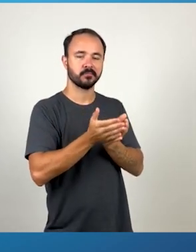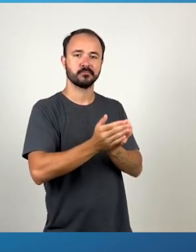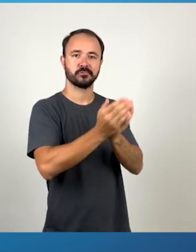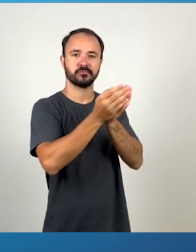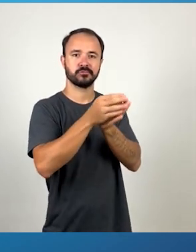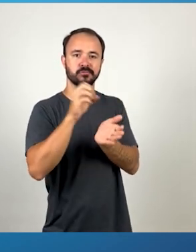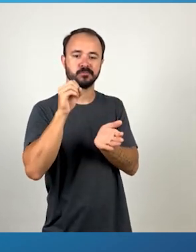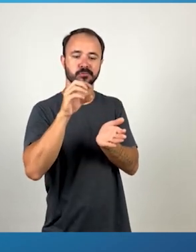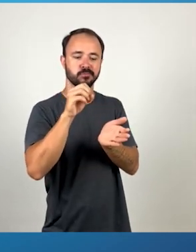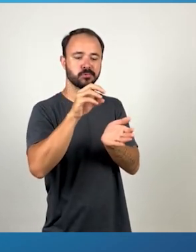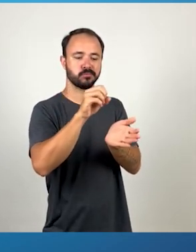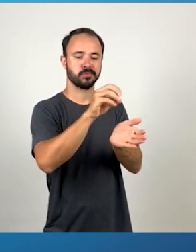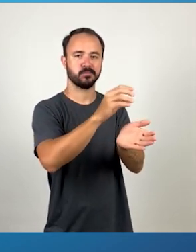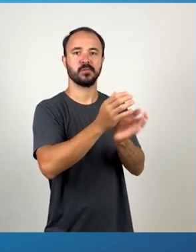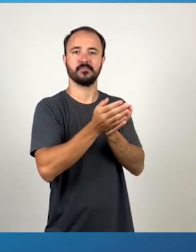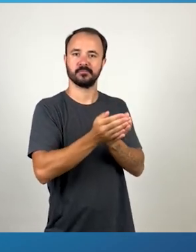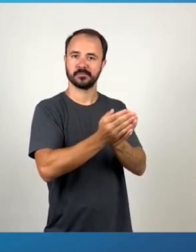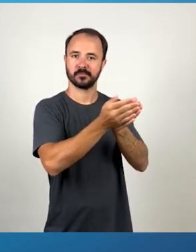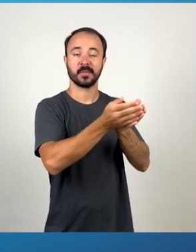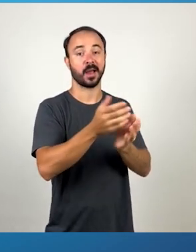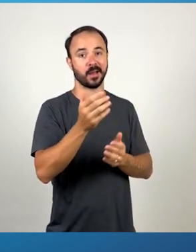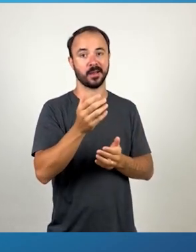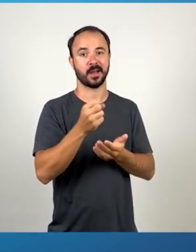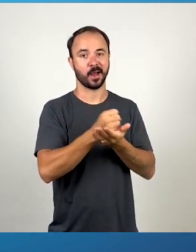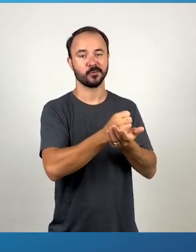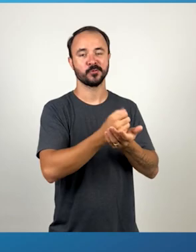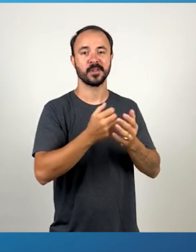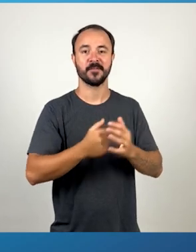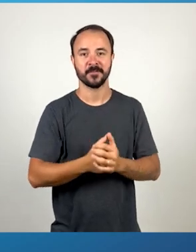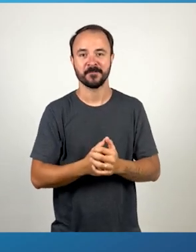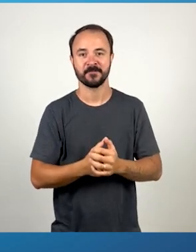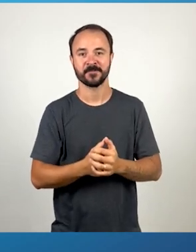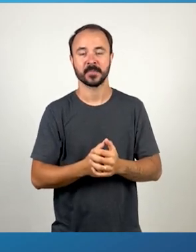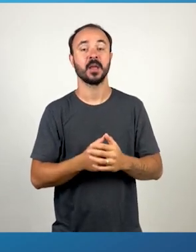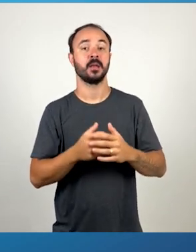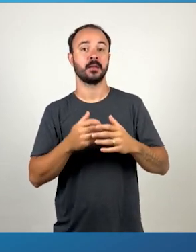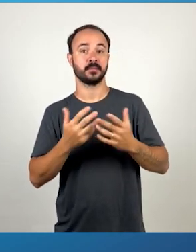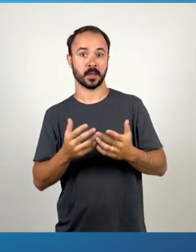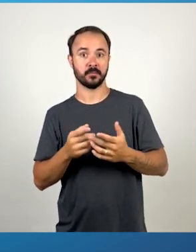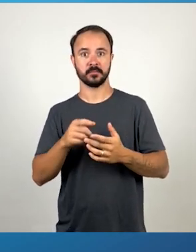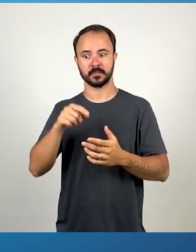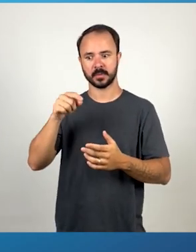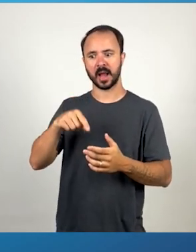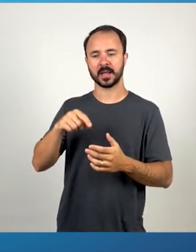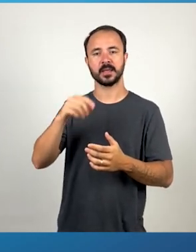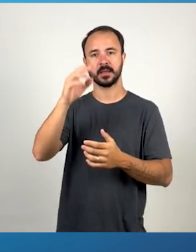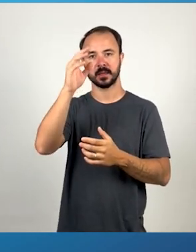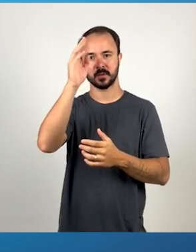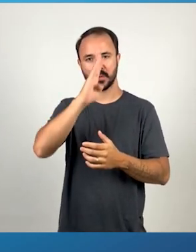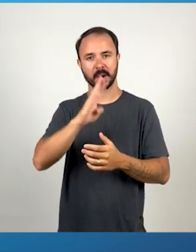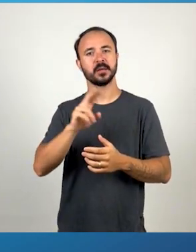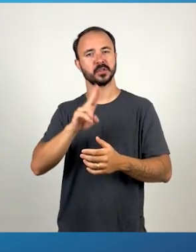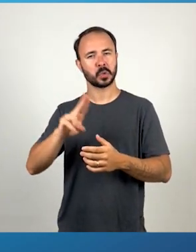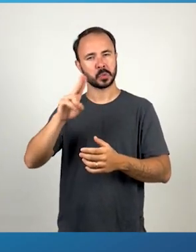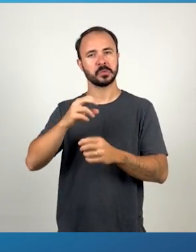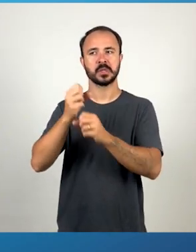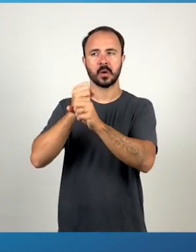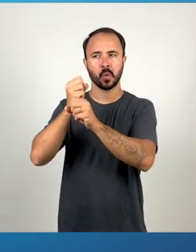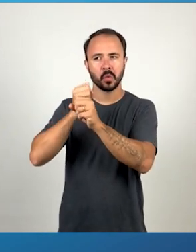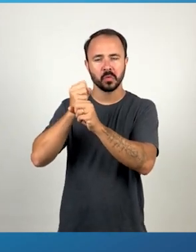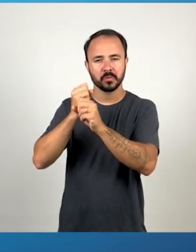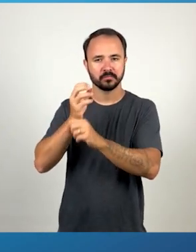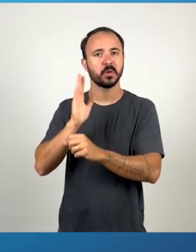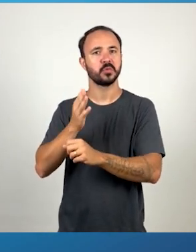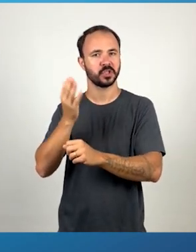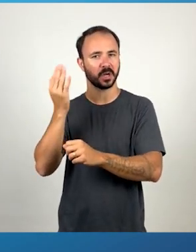nos moinhos de vento responsáveis pela moagem de cereais. Então ela não é algo novo, né? Já vem sendo utilizada há bastante tempo aí ao